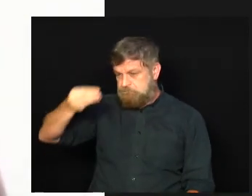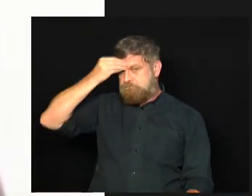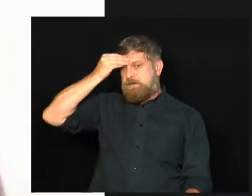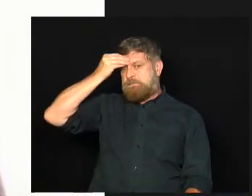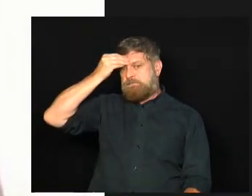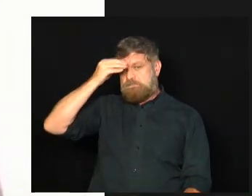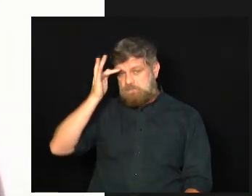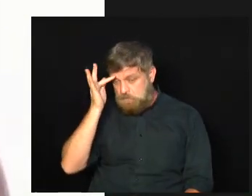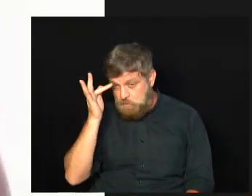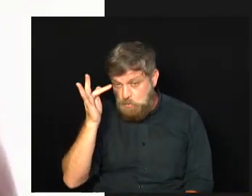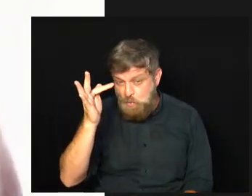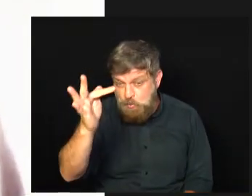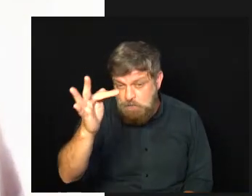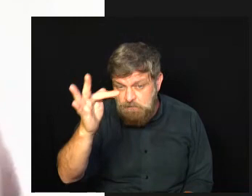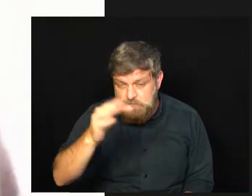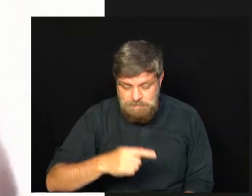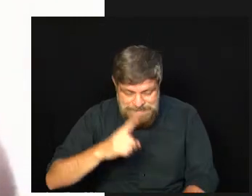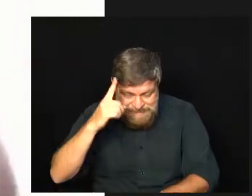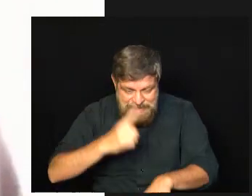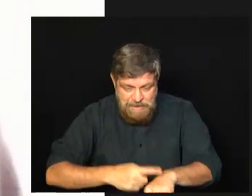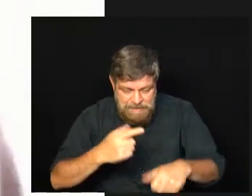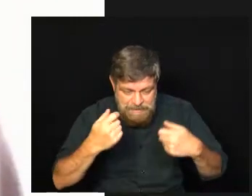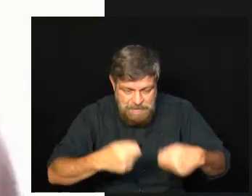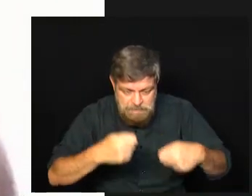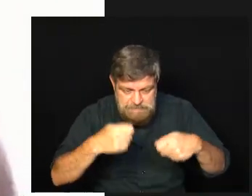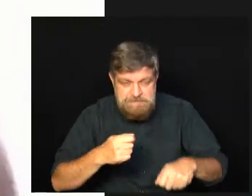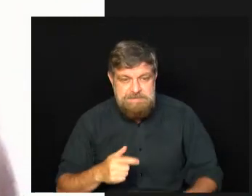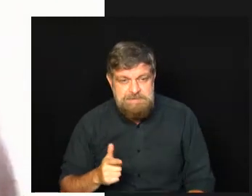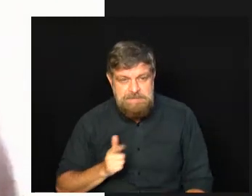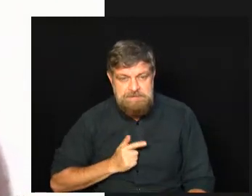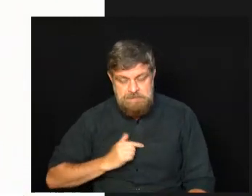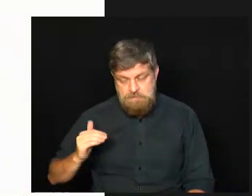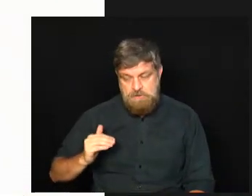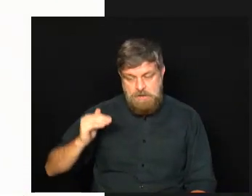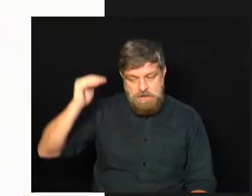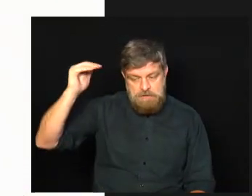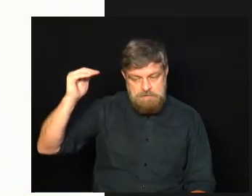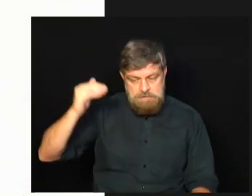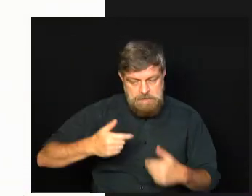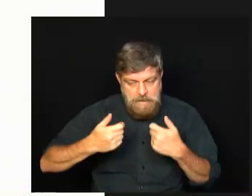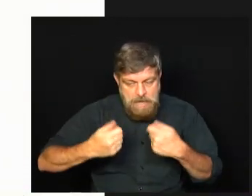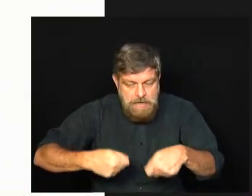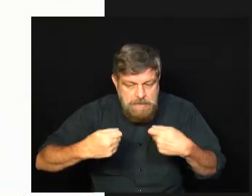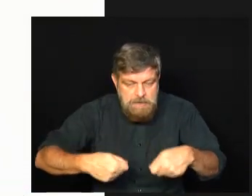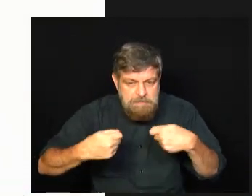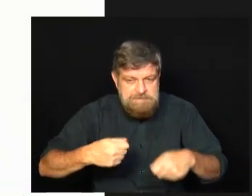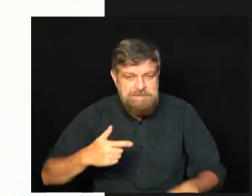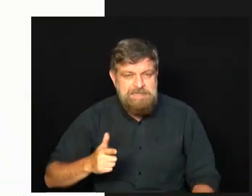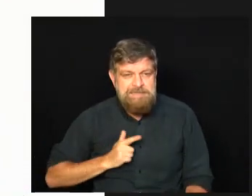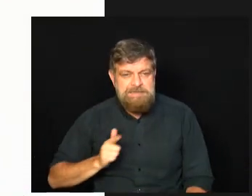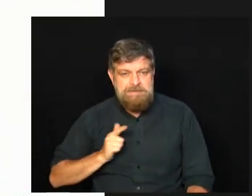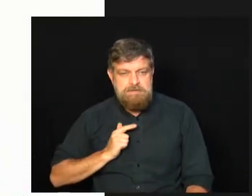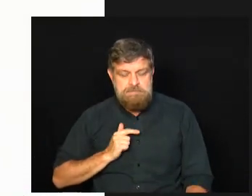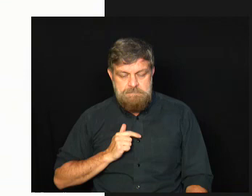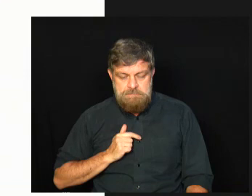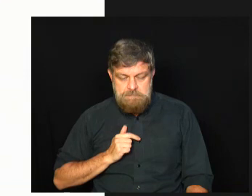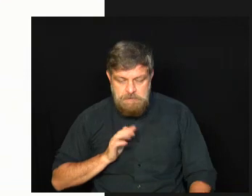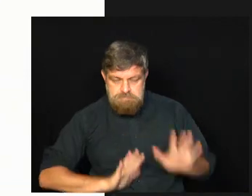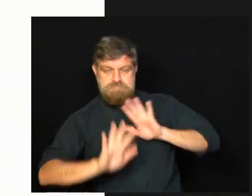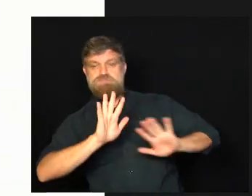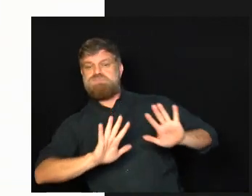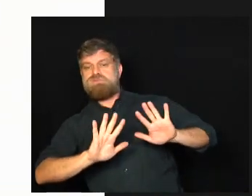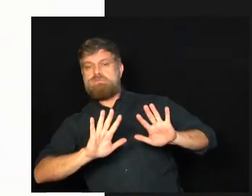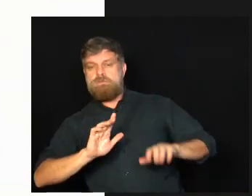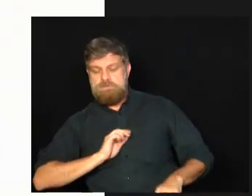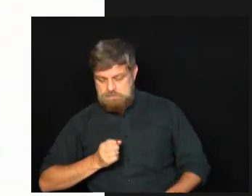Futuramente, quando eu precisar, quando for adulta, e precisar de uma reação